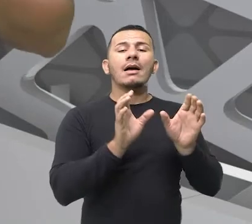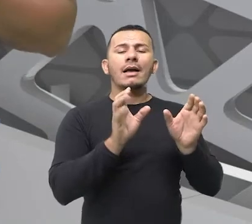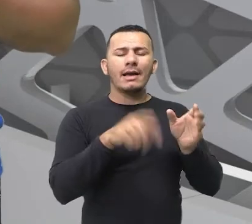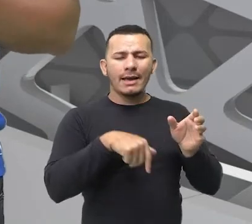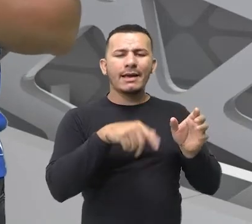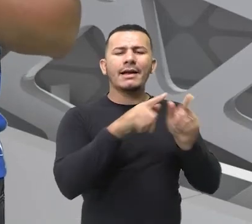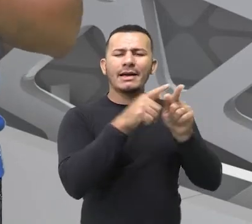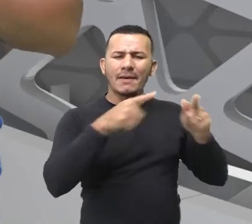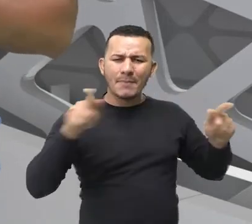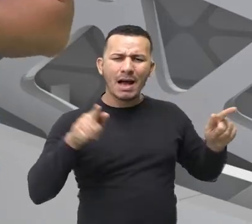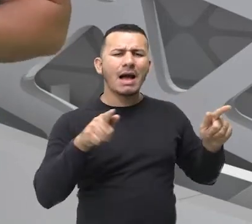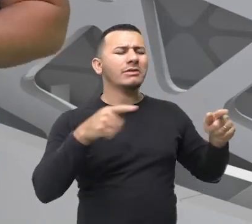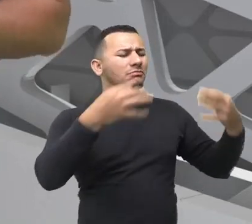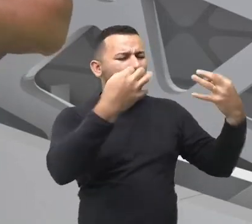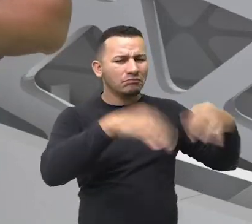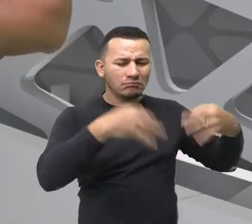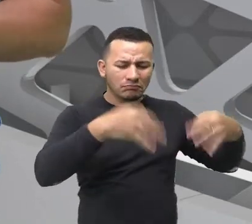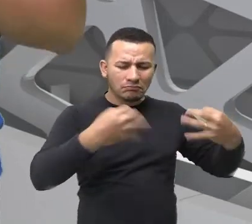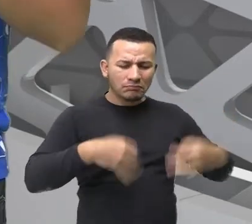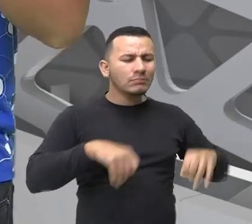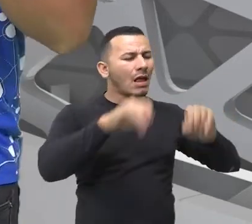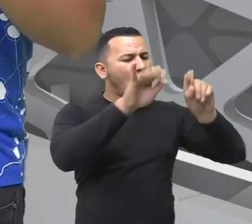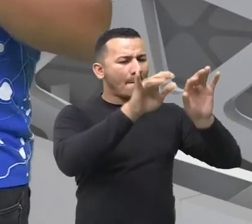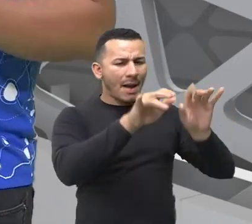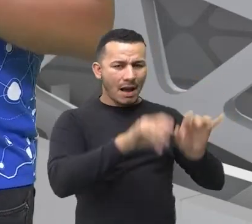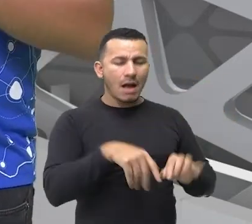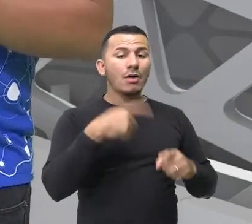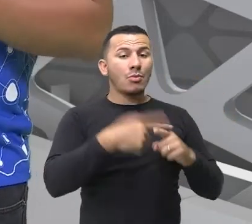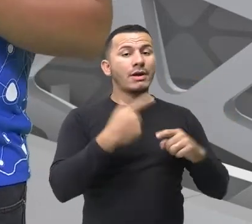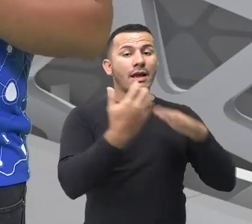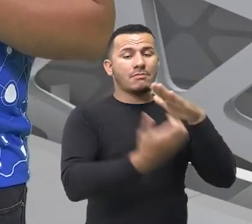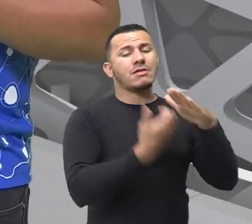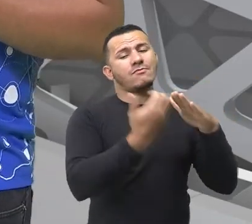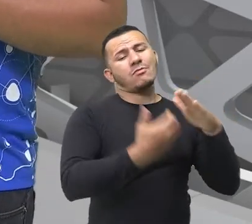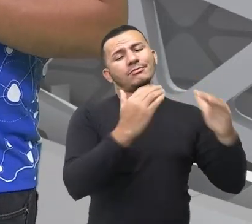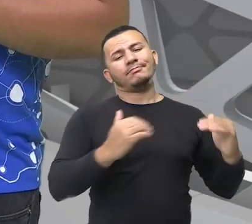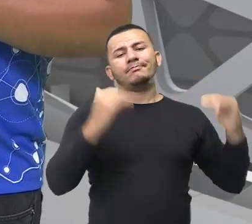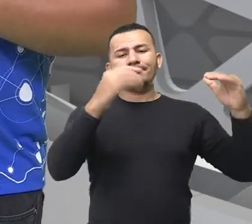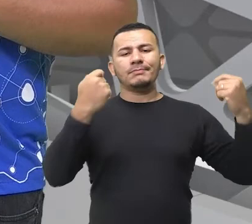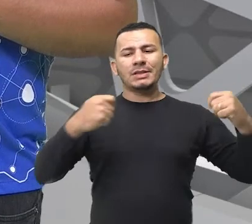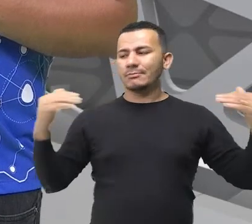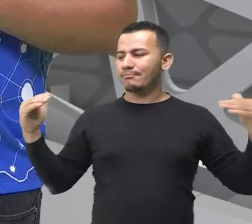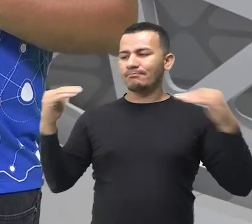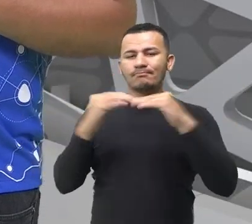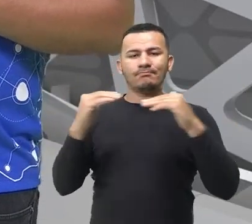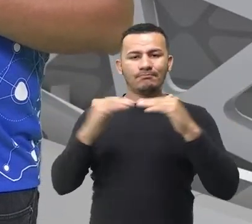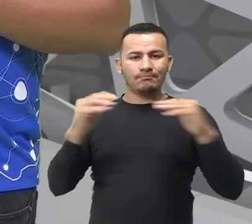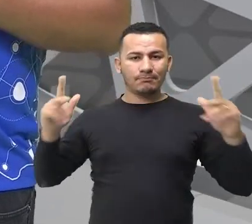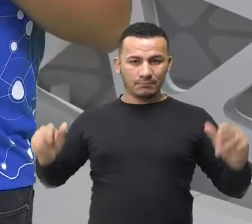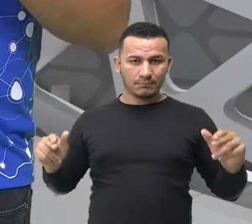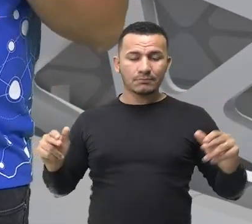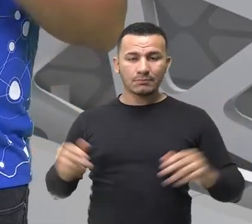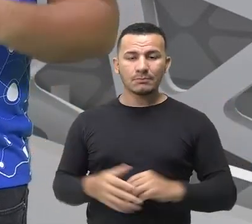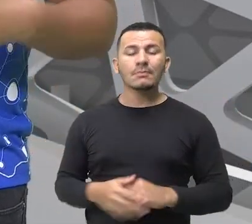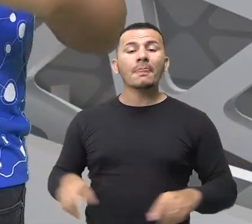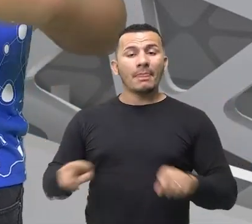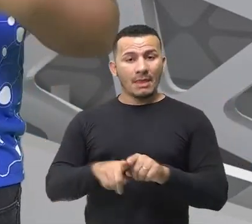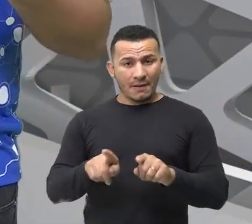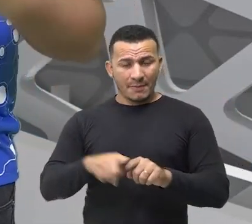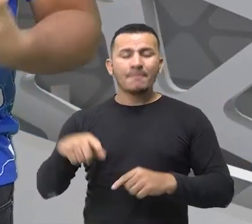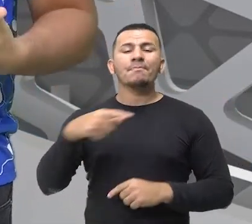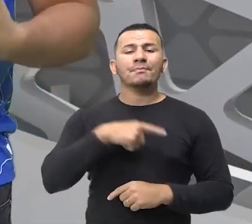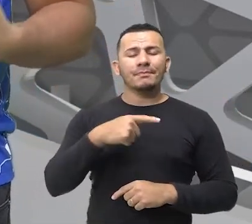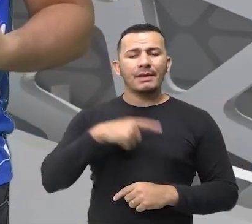a linguagem culta por se tratar de um ambiente formal e observa em que essa linguagem também